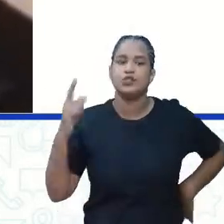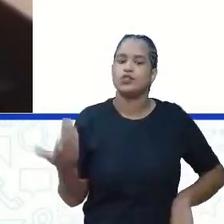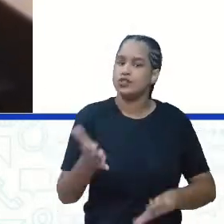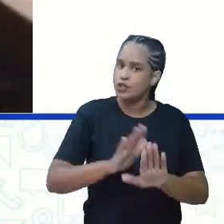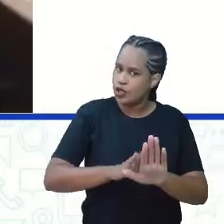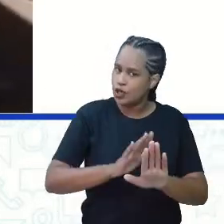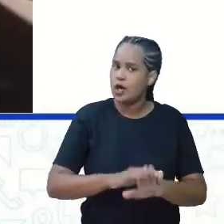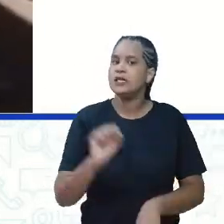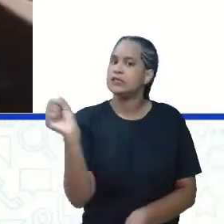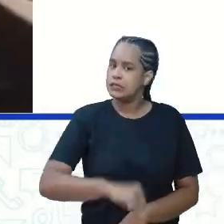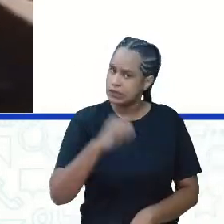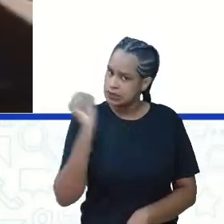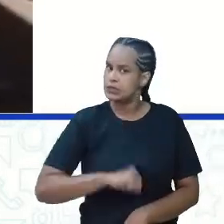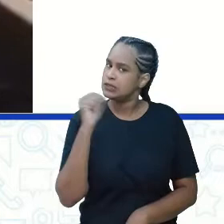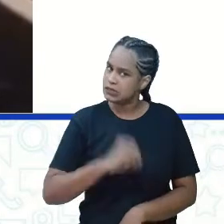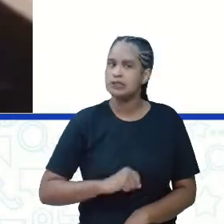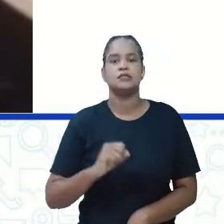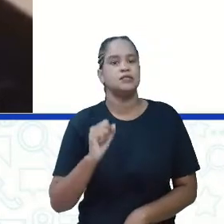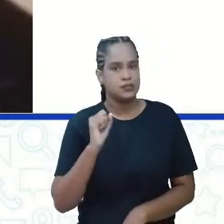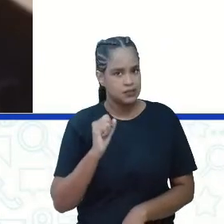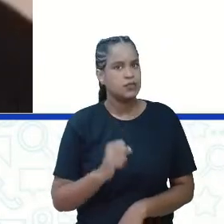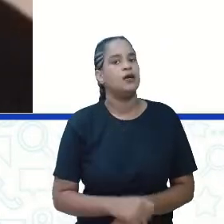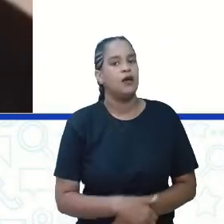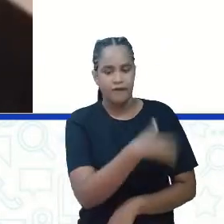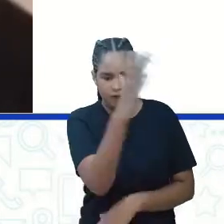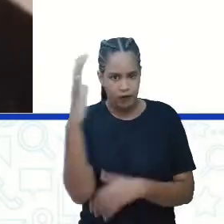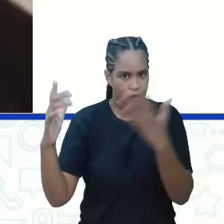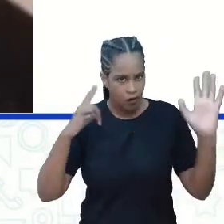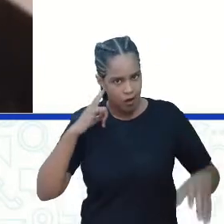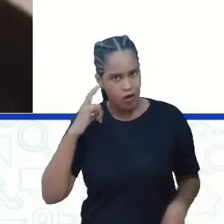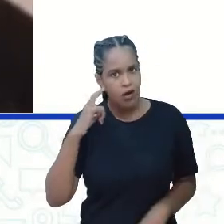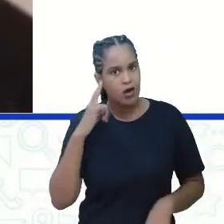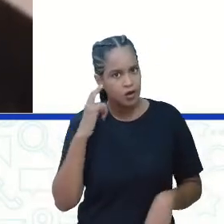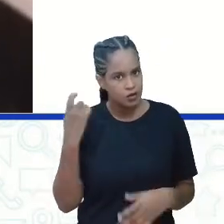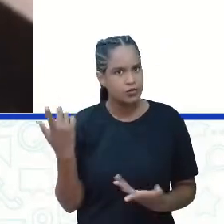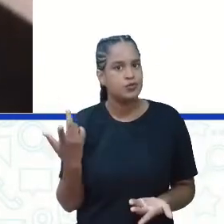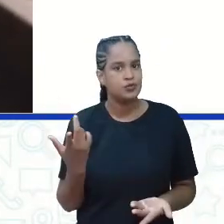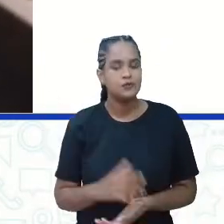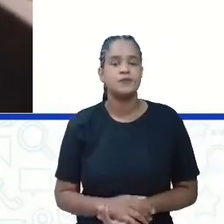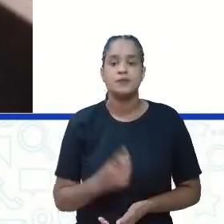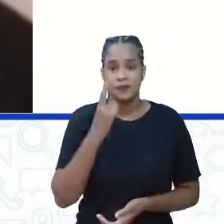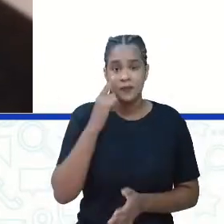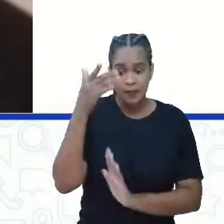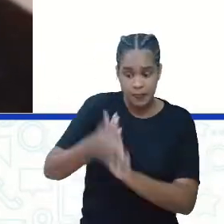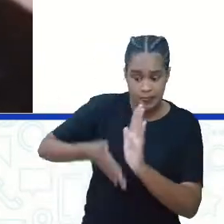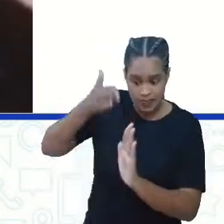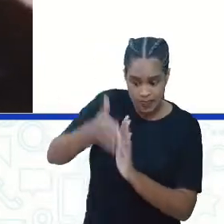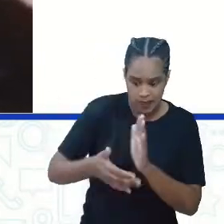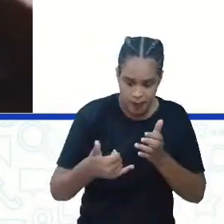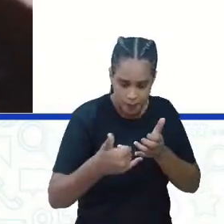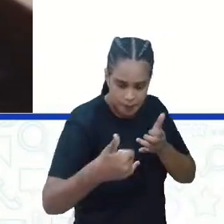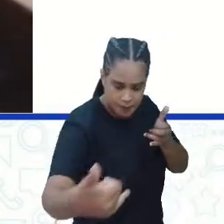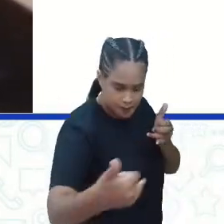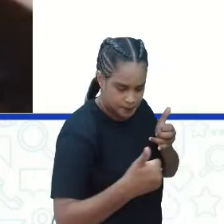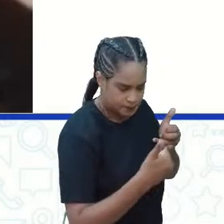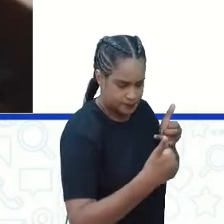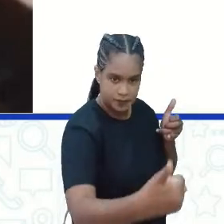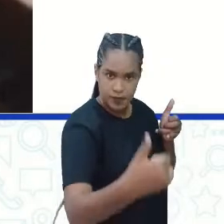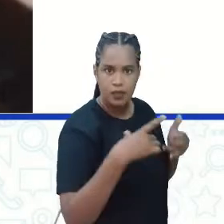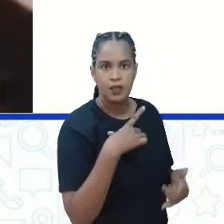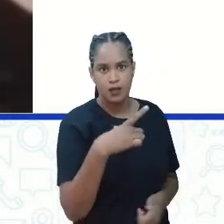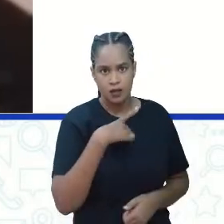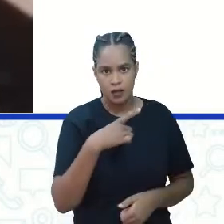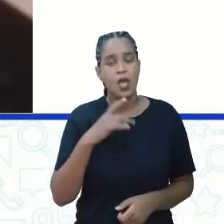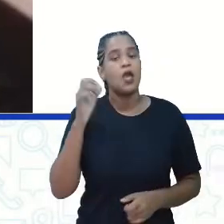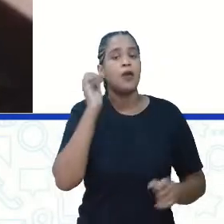sim. Passarinho aí, a floresta. Ó, eu tenho aí essa imagem do trilho. A pergunta é a seguinte. Imagina que